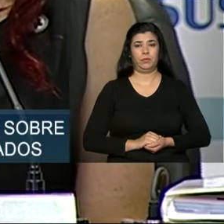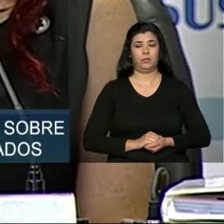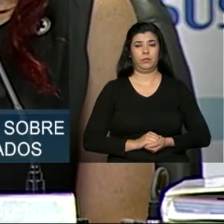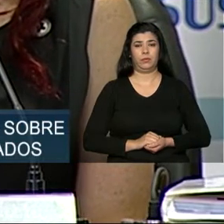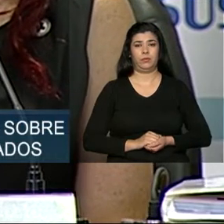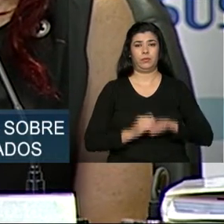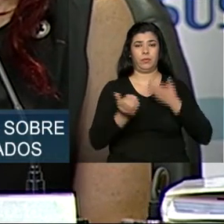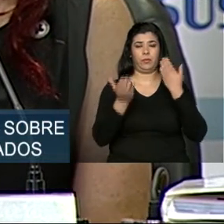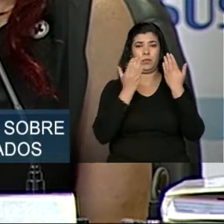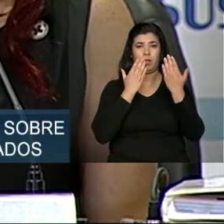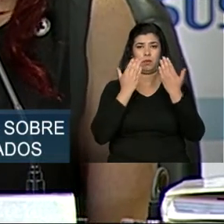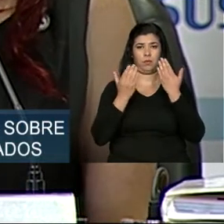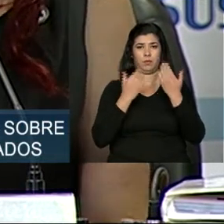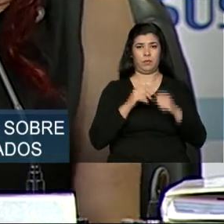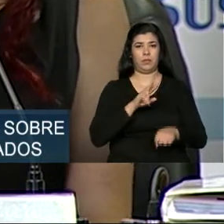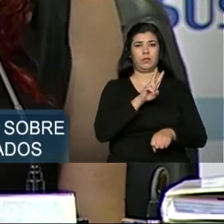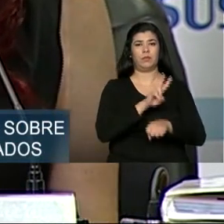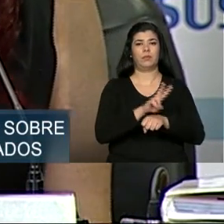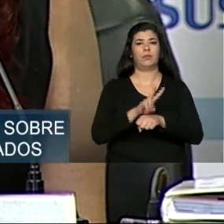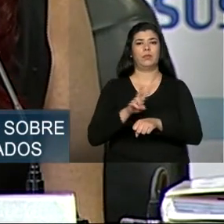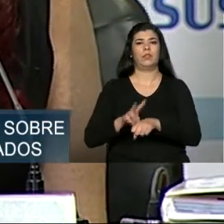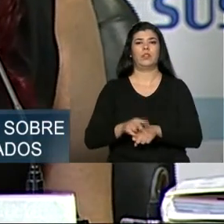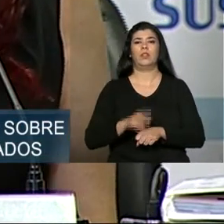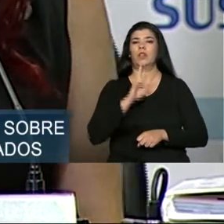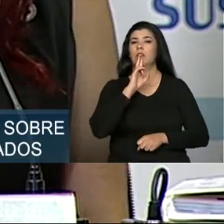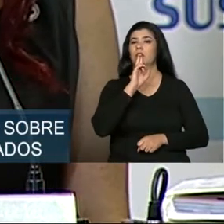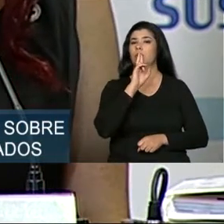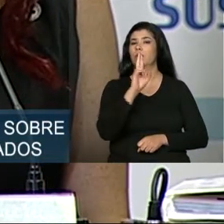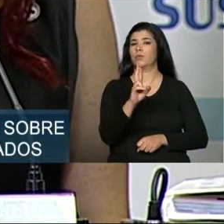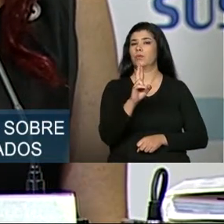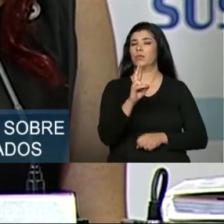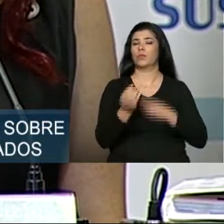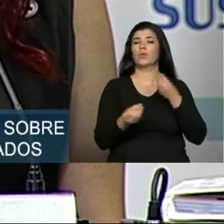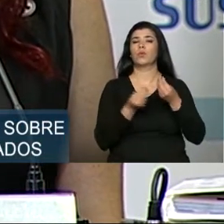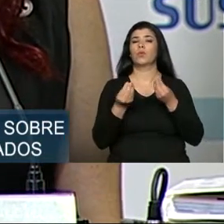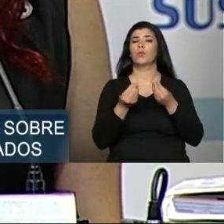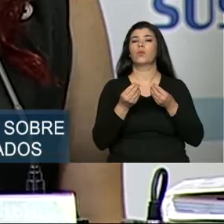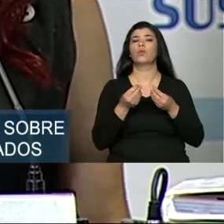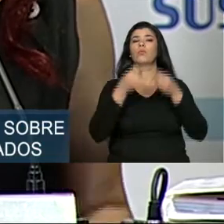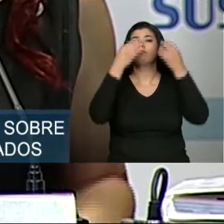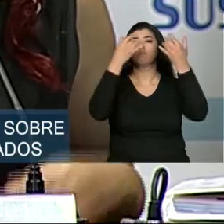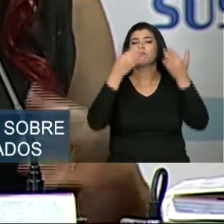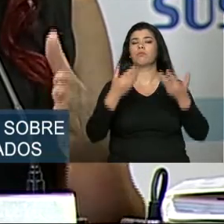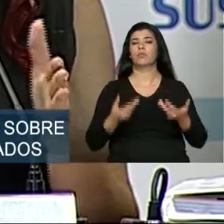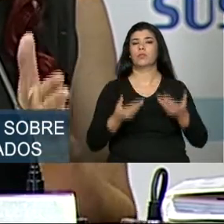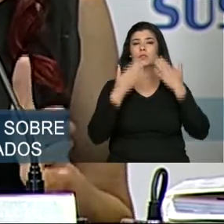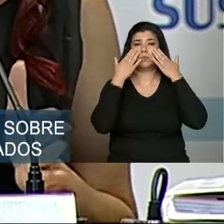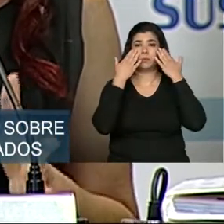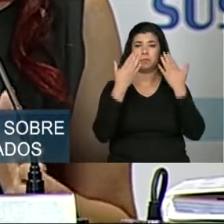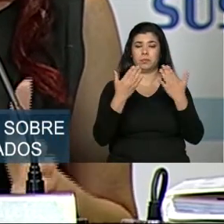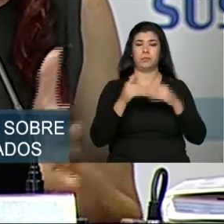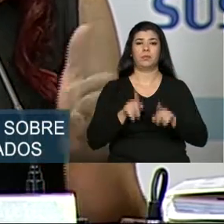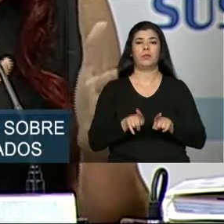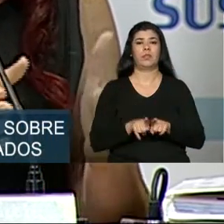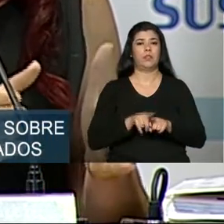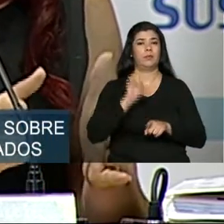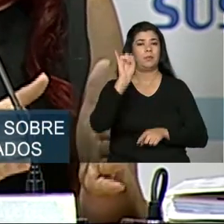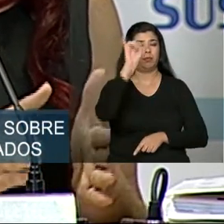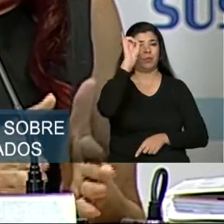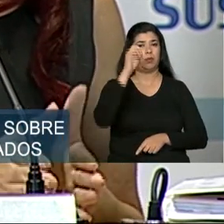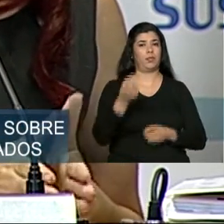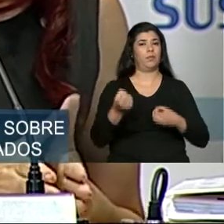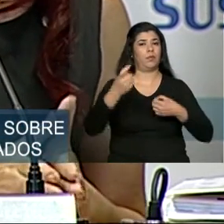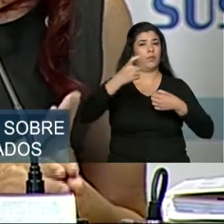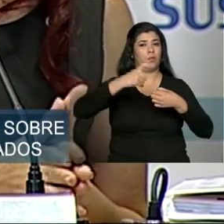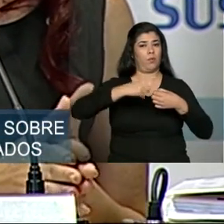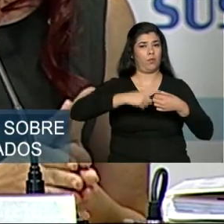Em relação ao monitoramento dos resultados desse acordo, que podemos falar? É importante dizer, a